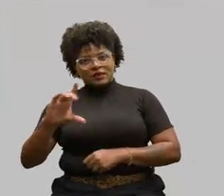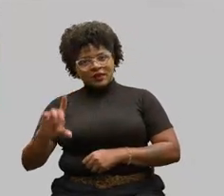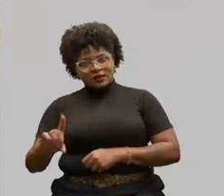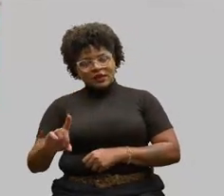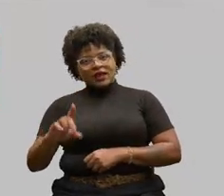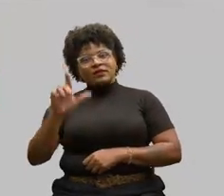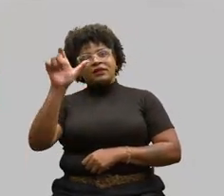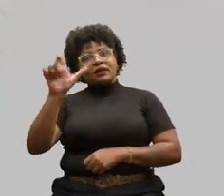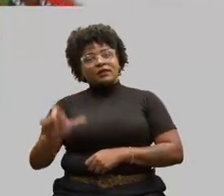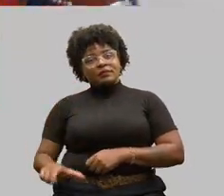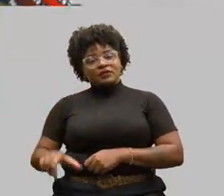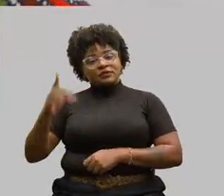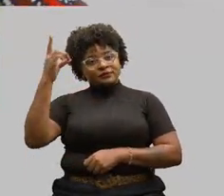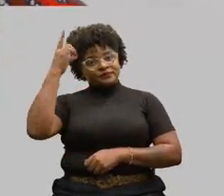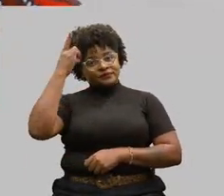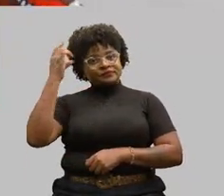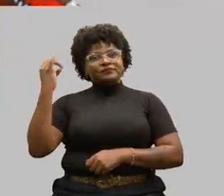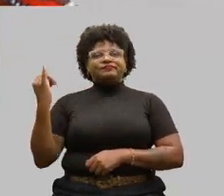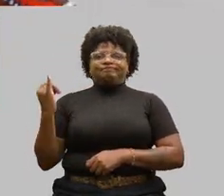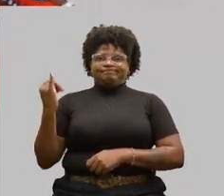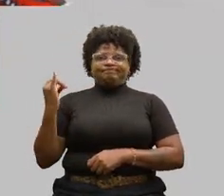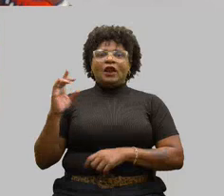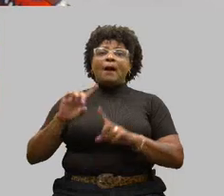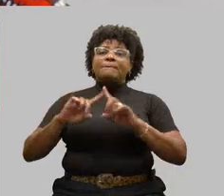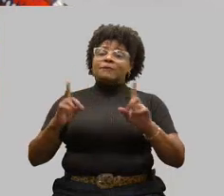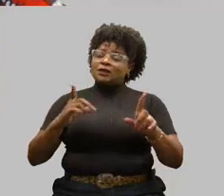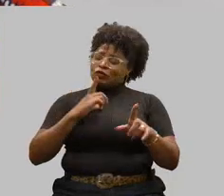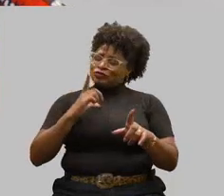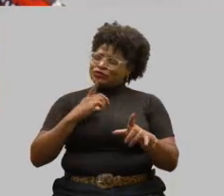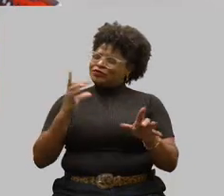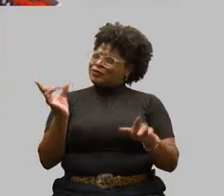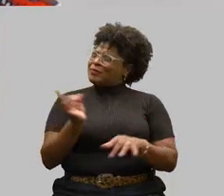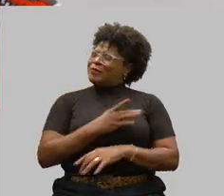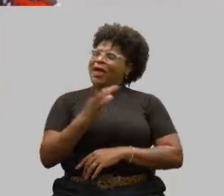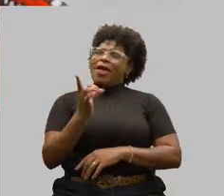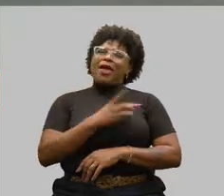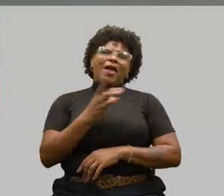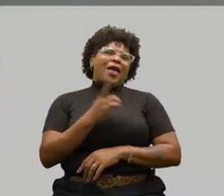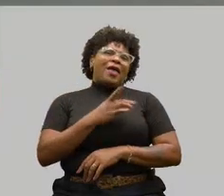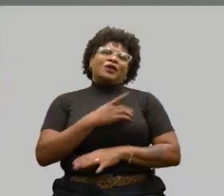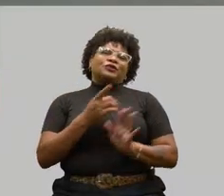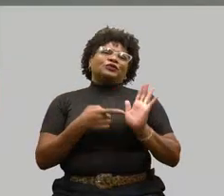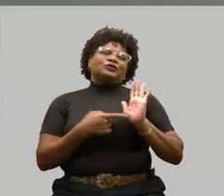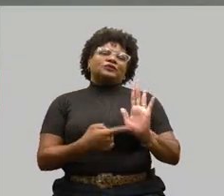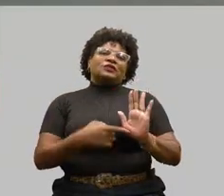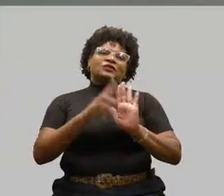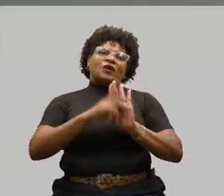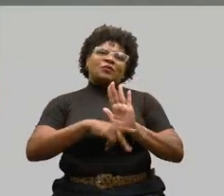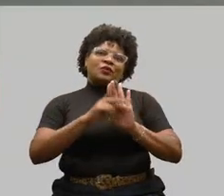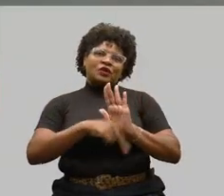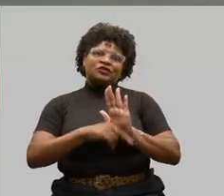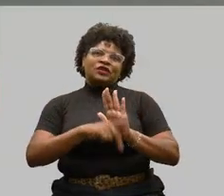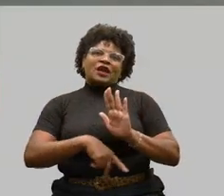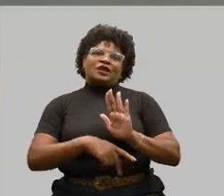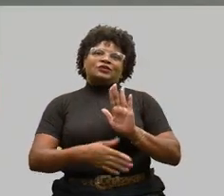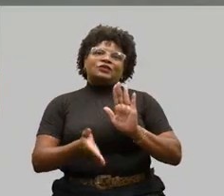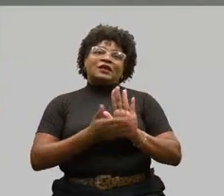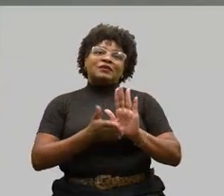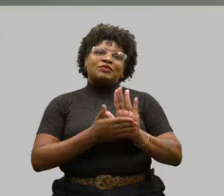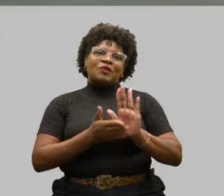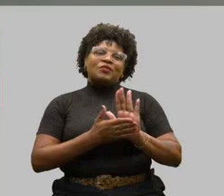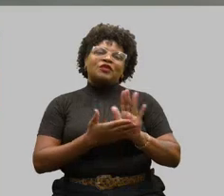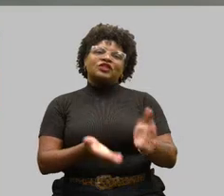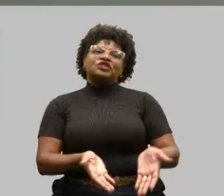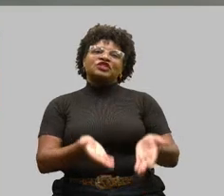até eu chegar aqui eu tive muito medo de apresentar esse projeto para diretoria para eu trazer o ellerson e o Gabriel para trabalhar conosco Então vamos